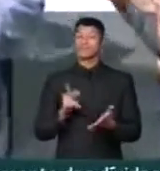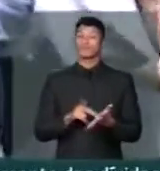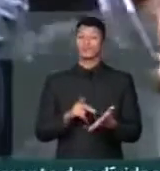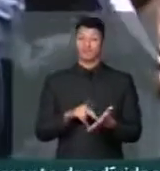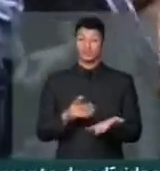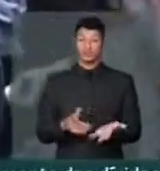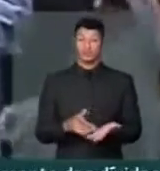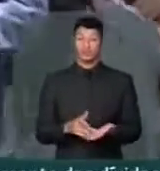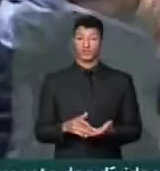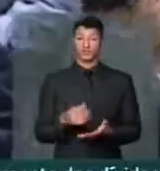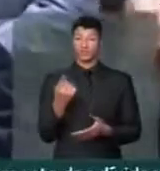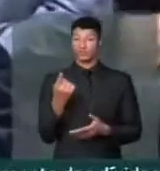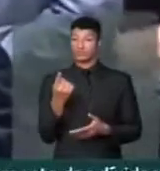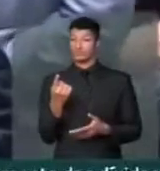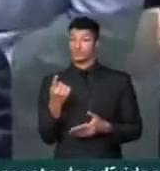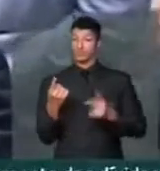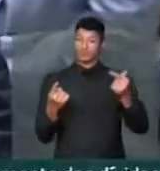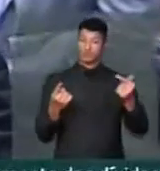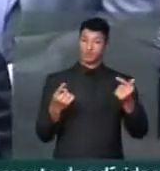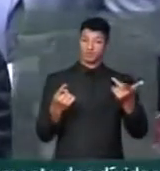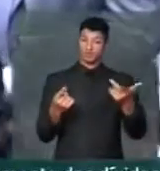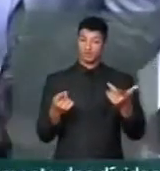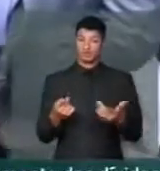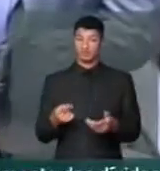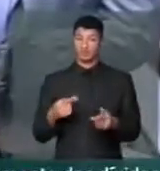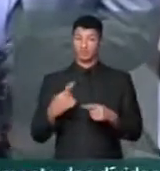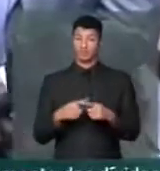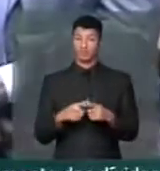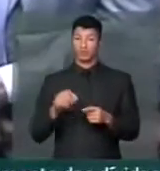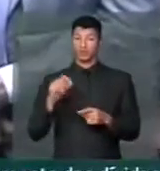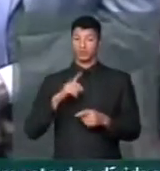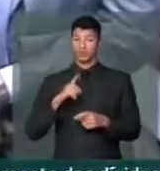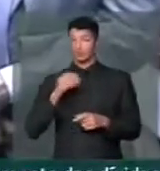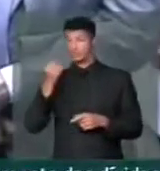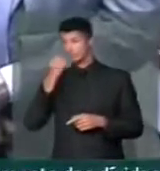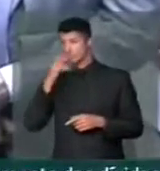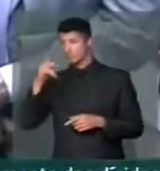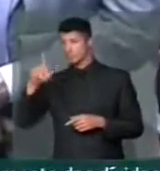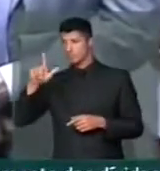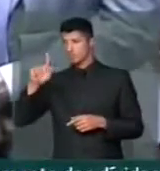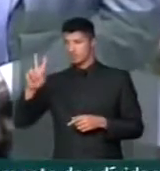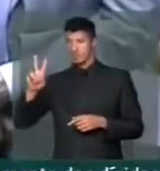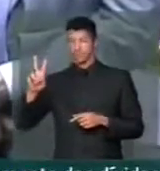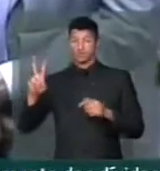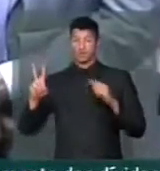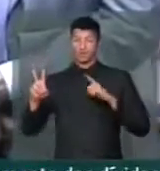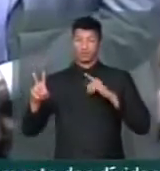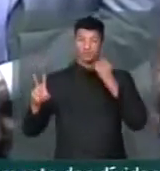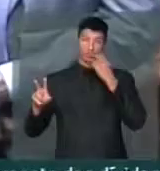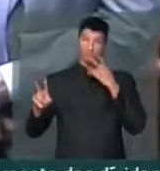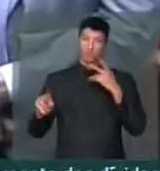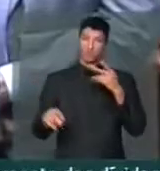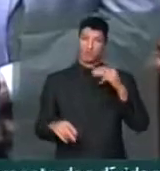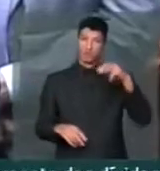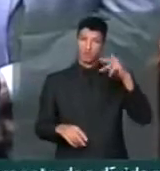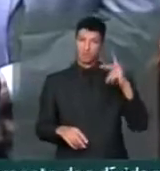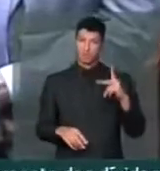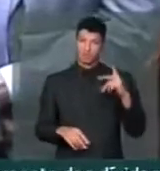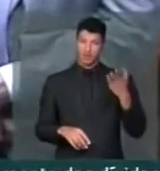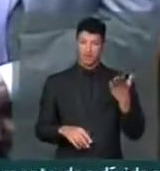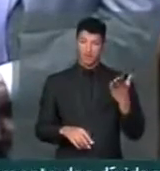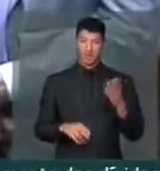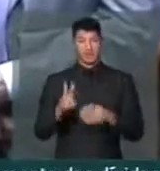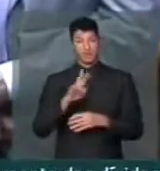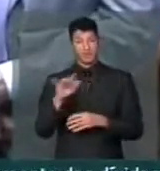verdadeiro 1-7. Porque o que tem de bom o PLV, como o que tinha de bom a medida